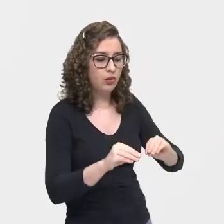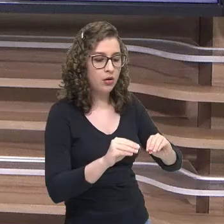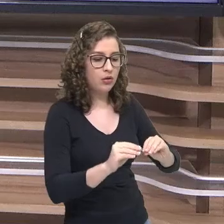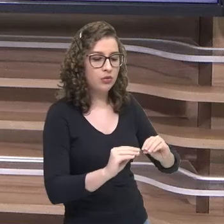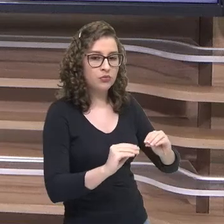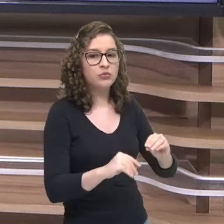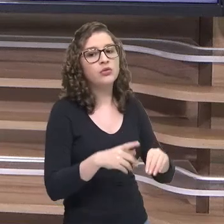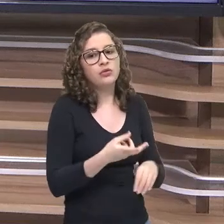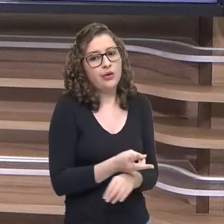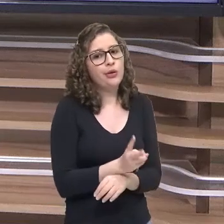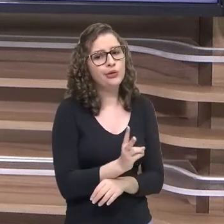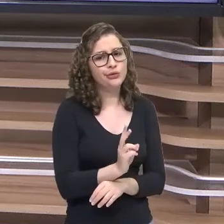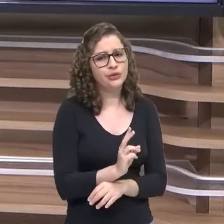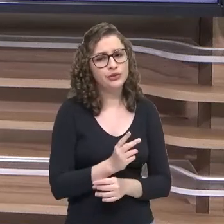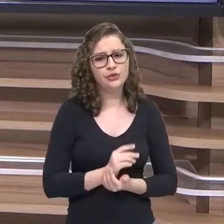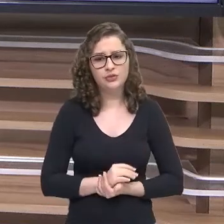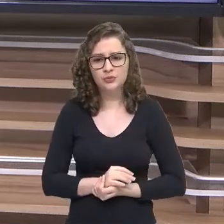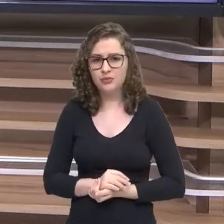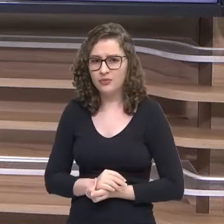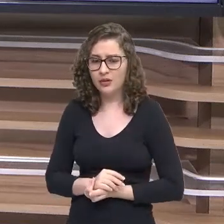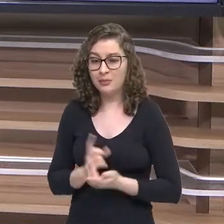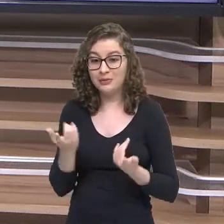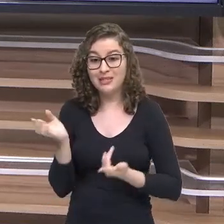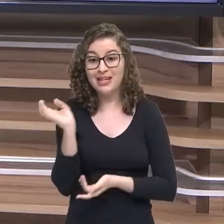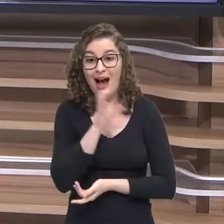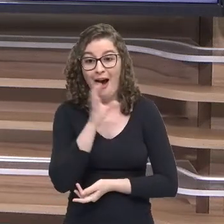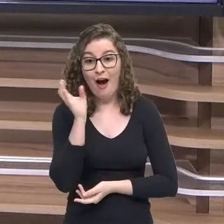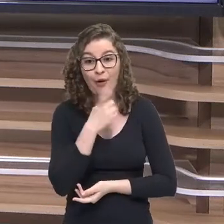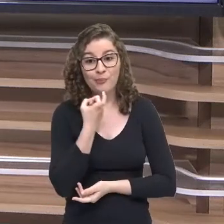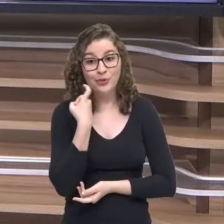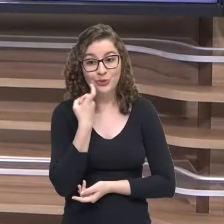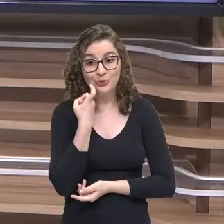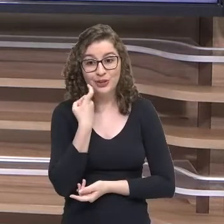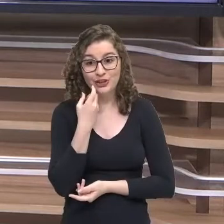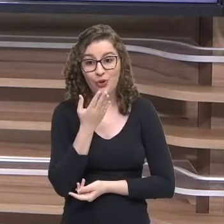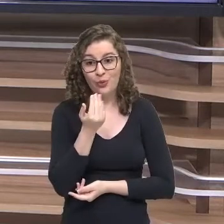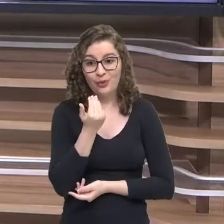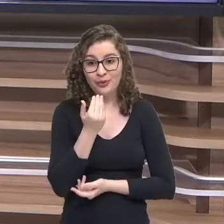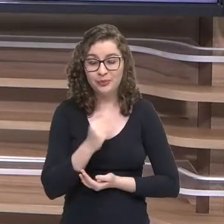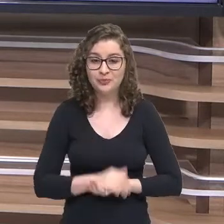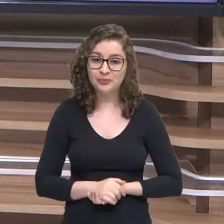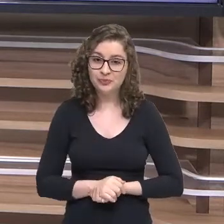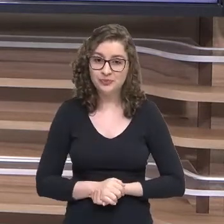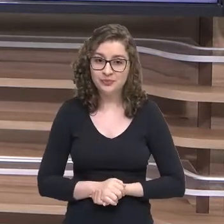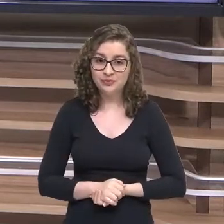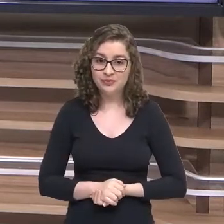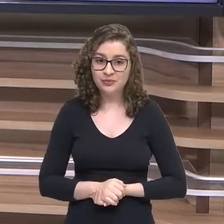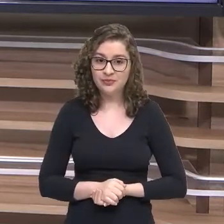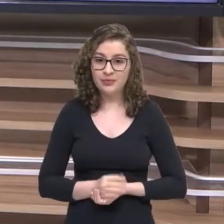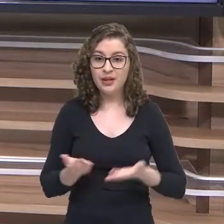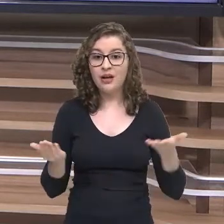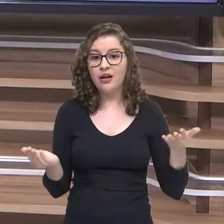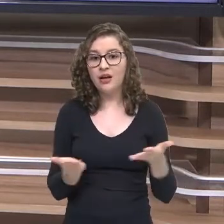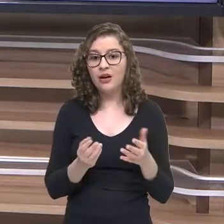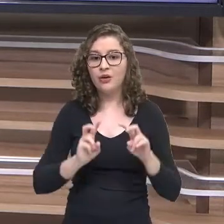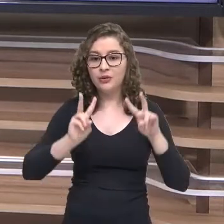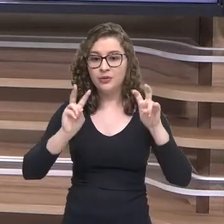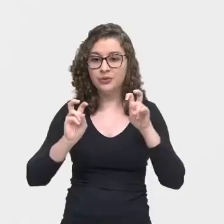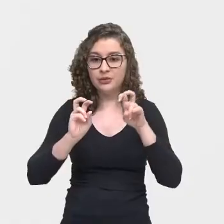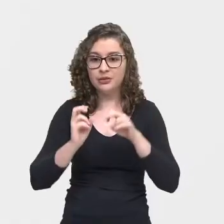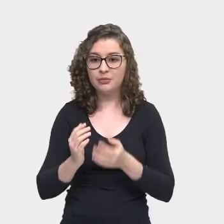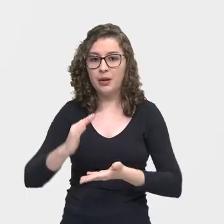período um pouquinho maior de durabilidade. Fora isso, você precisa consumir imediatamente, tá bom? Bora falar de pressão agora? Olha